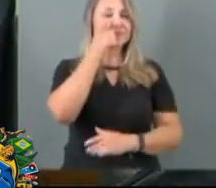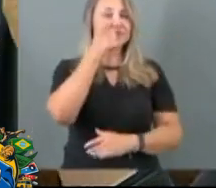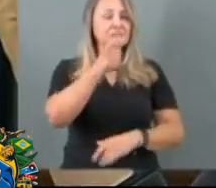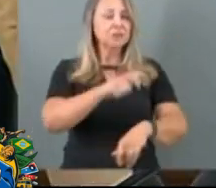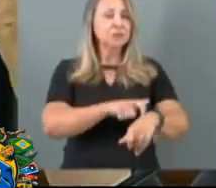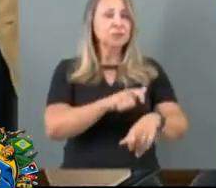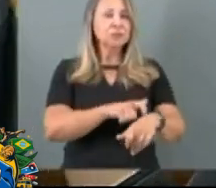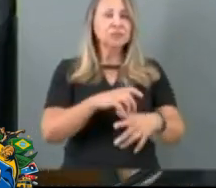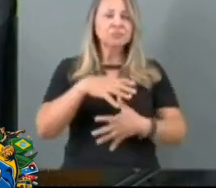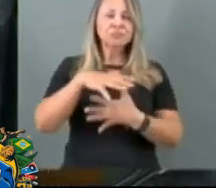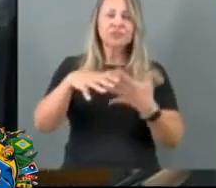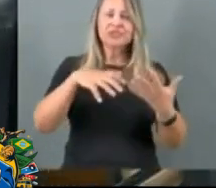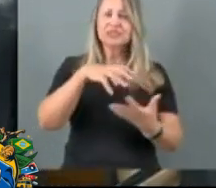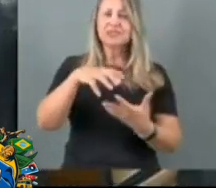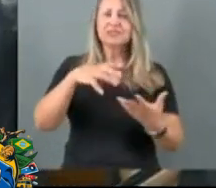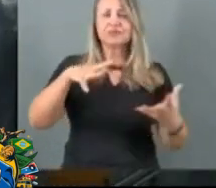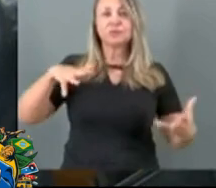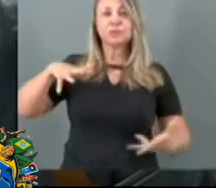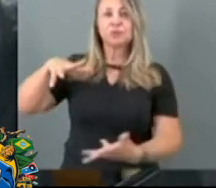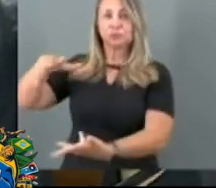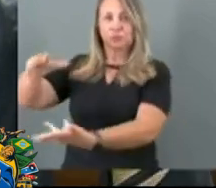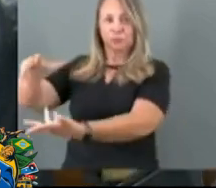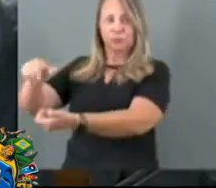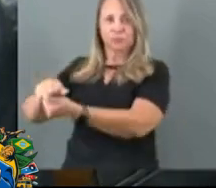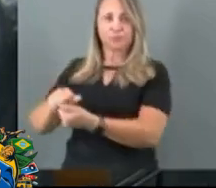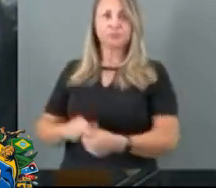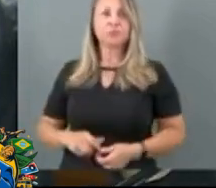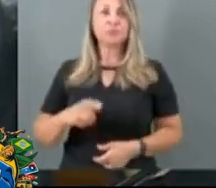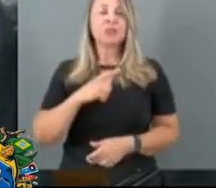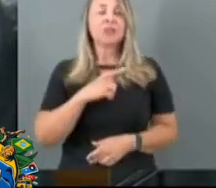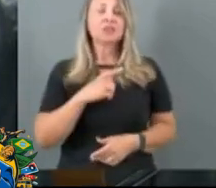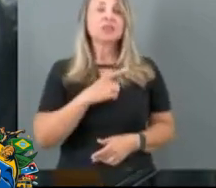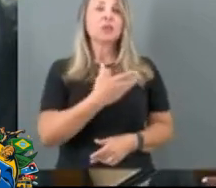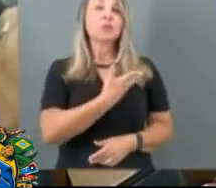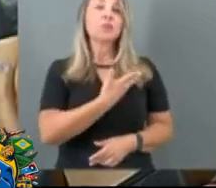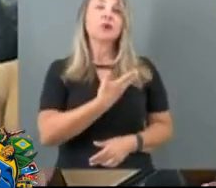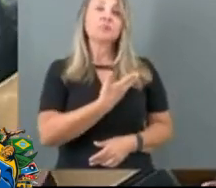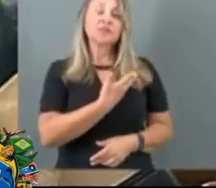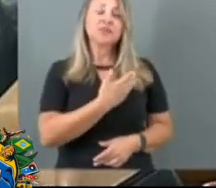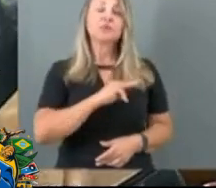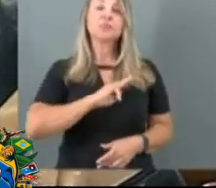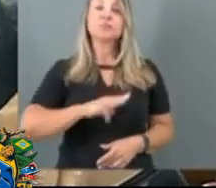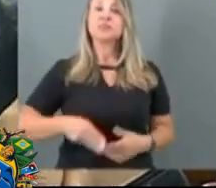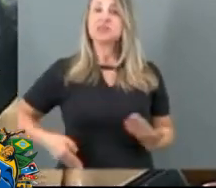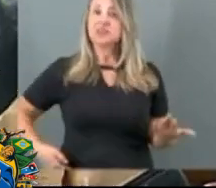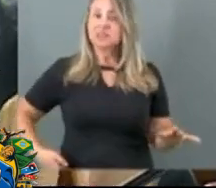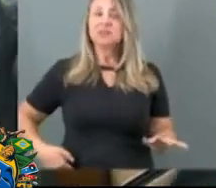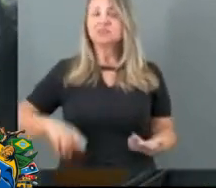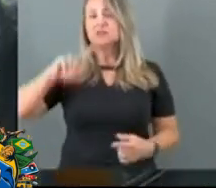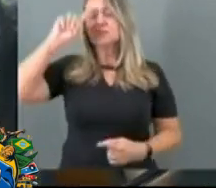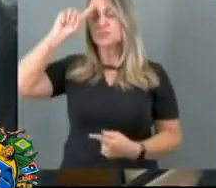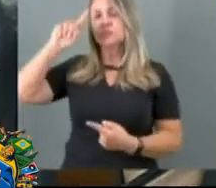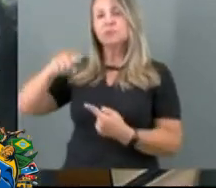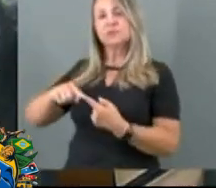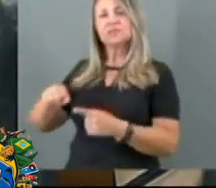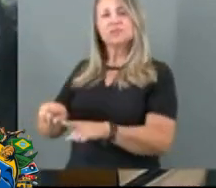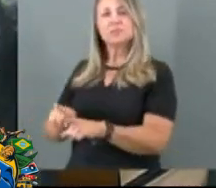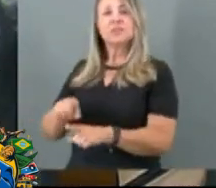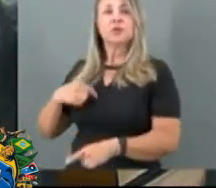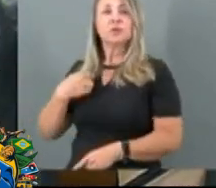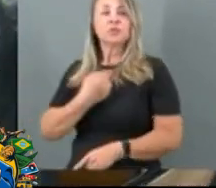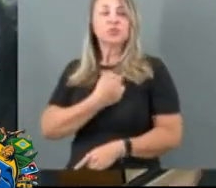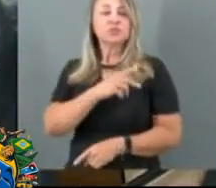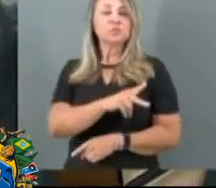crise mundial. E aqui eu tenho um ex-colega ministro que está aqui comigo, ele vai concordar. O nosso presidente do